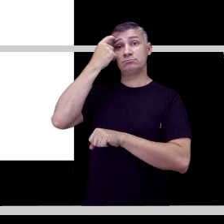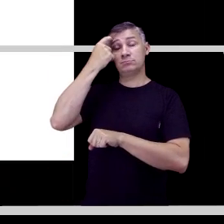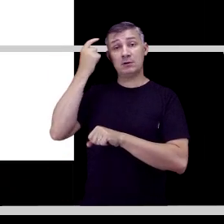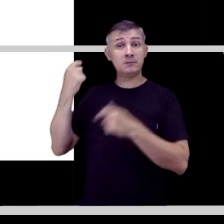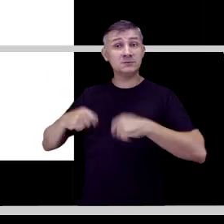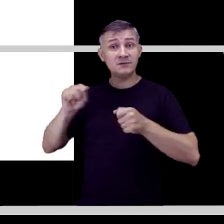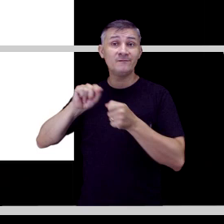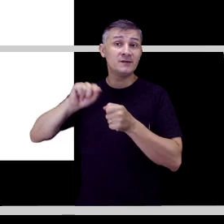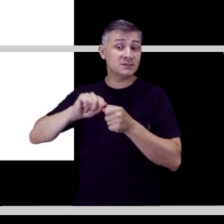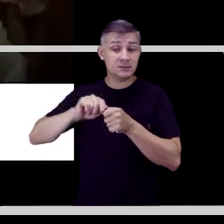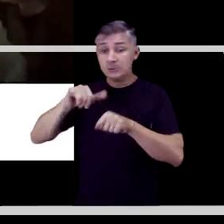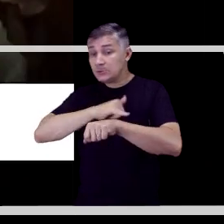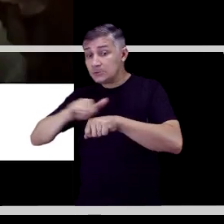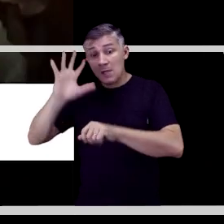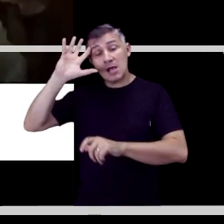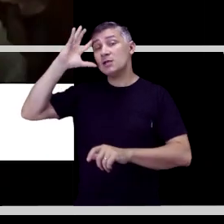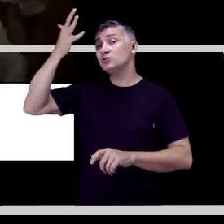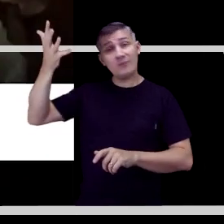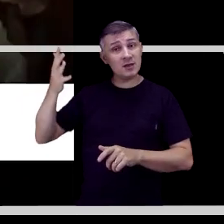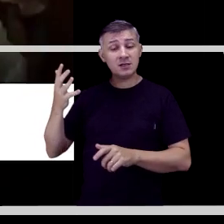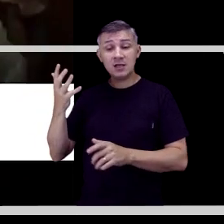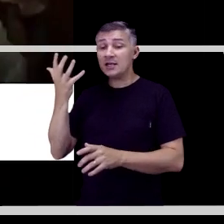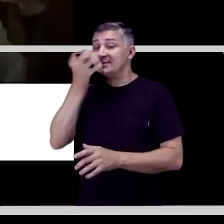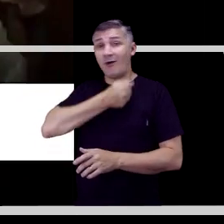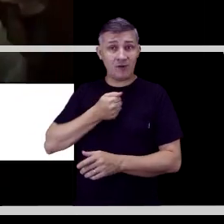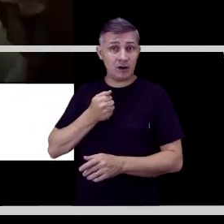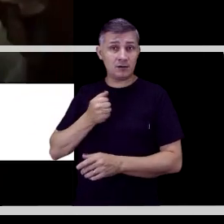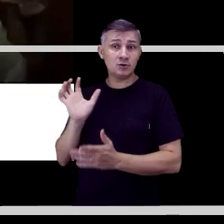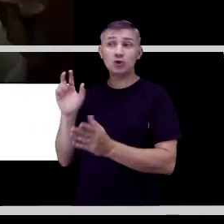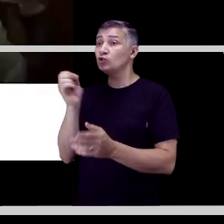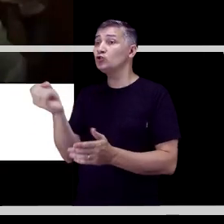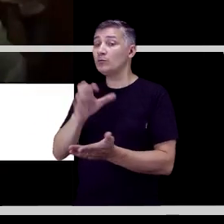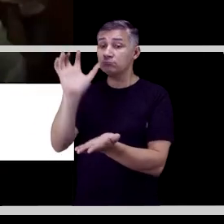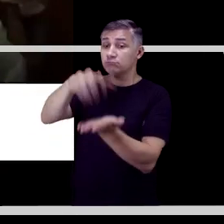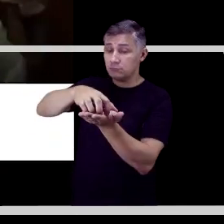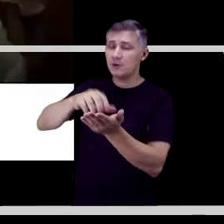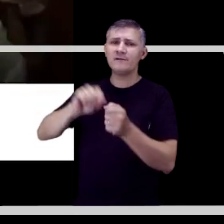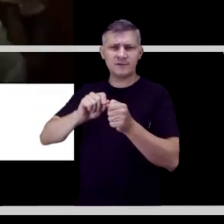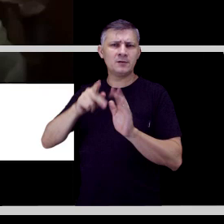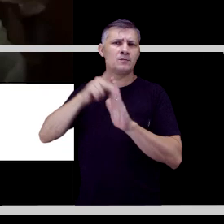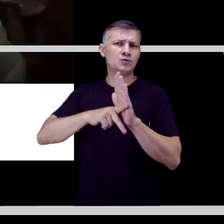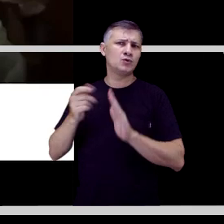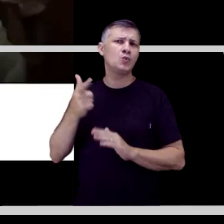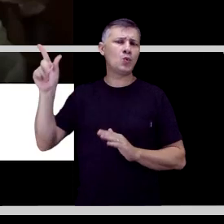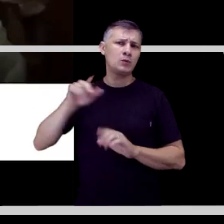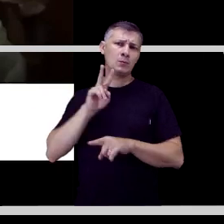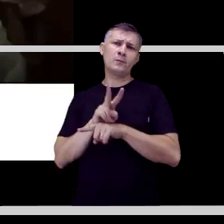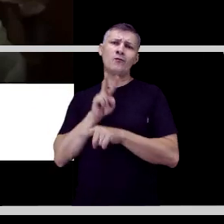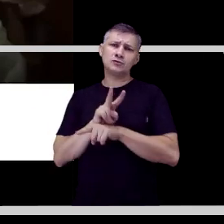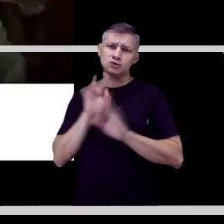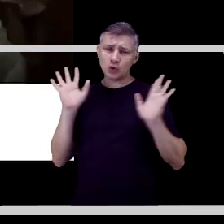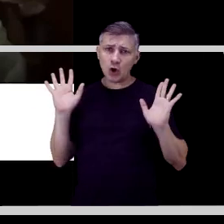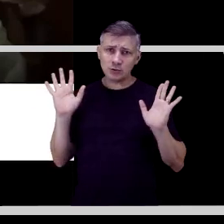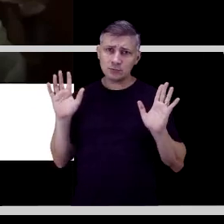dele em risco. Né? Então, o museu, quando nos procurou no sentido de, né,